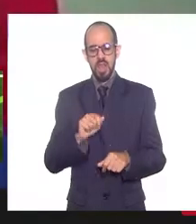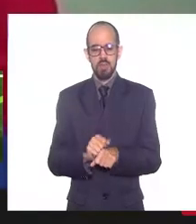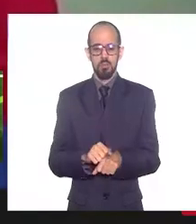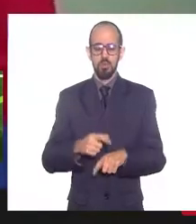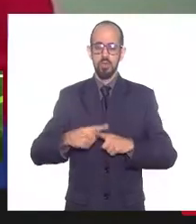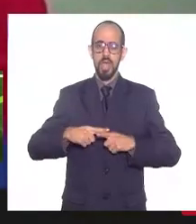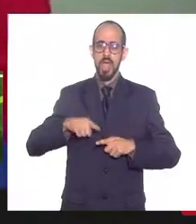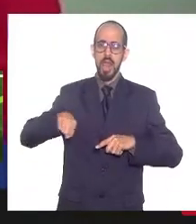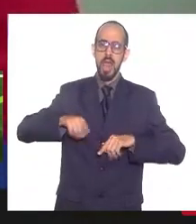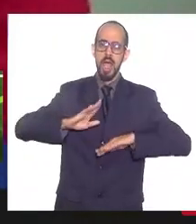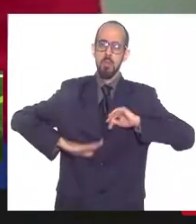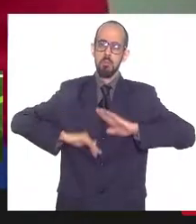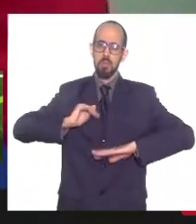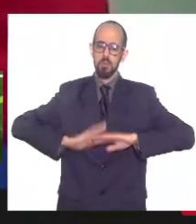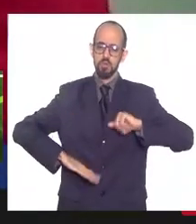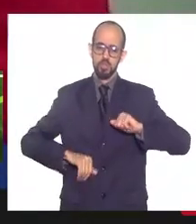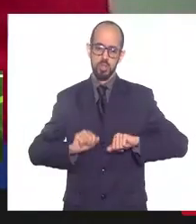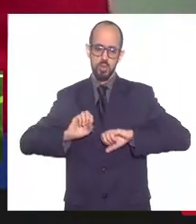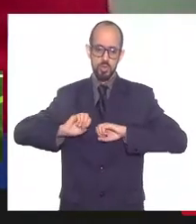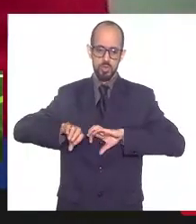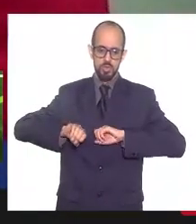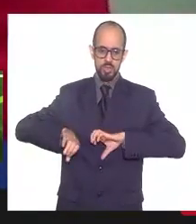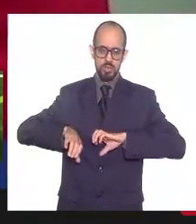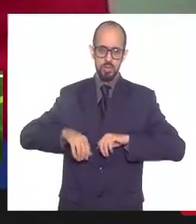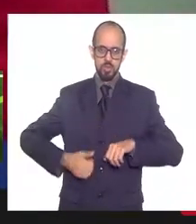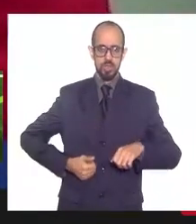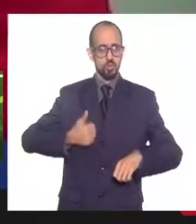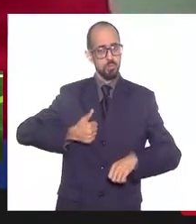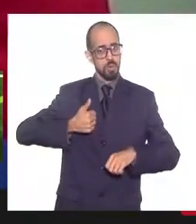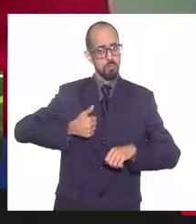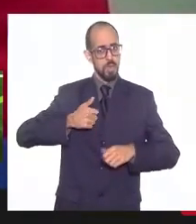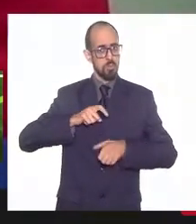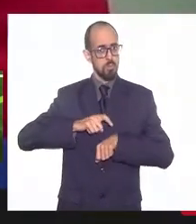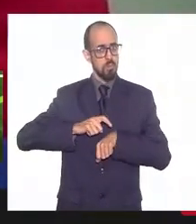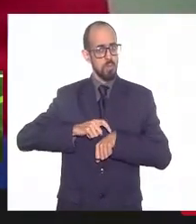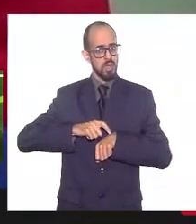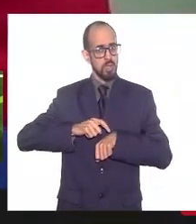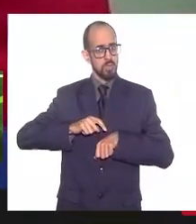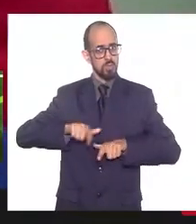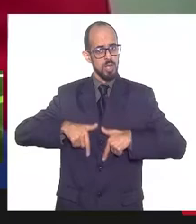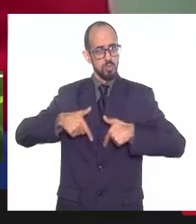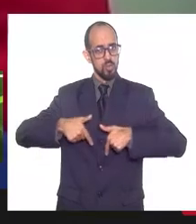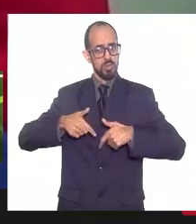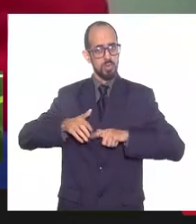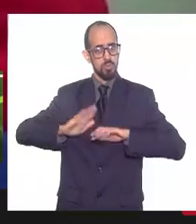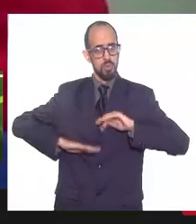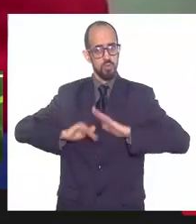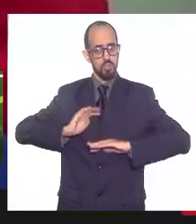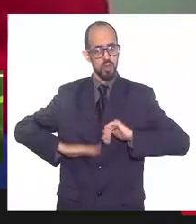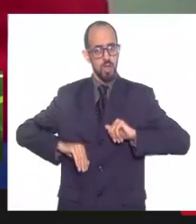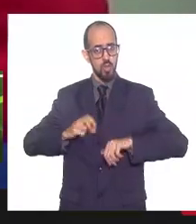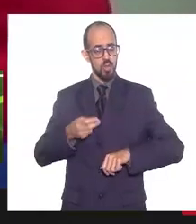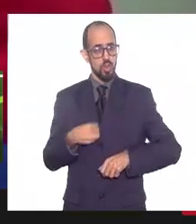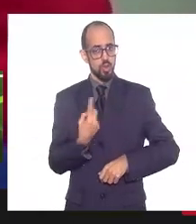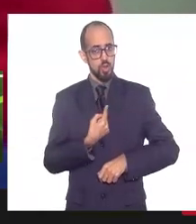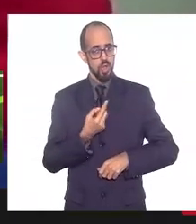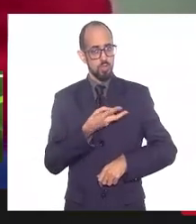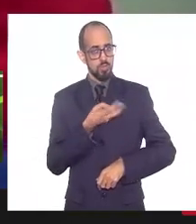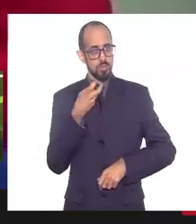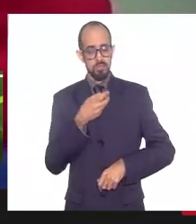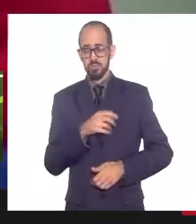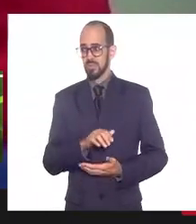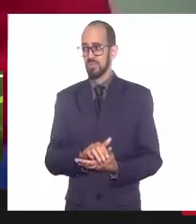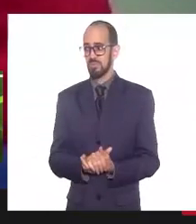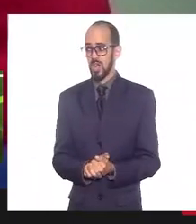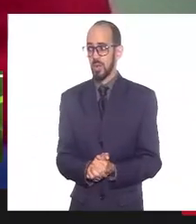educação desde o seu primeiro momento na sua atuação profissional. E nós assistimos, Marcelo, nós